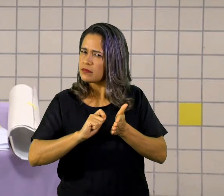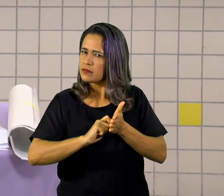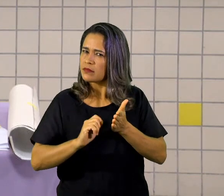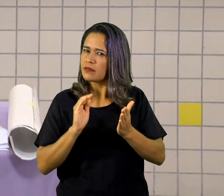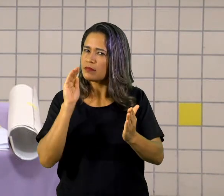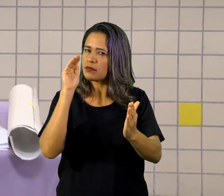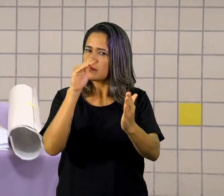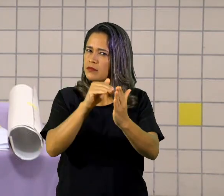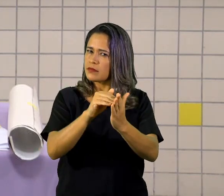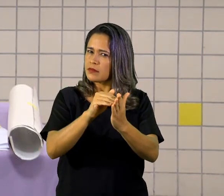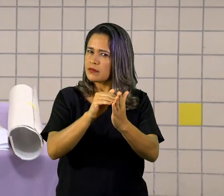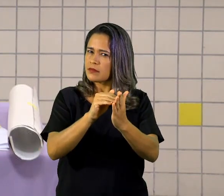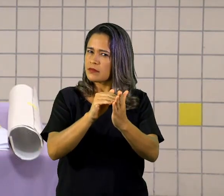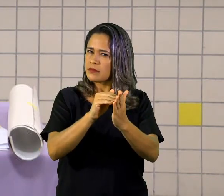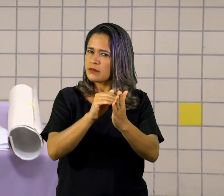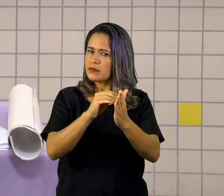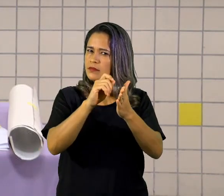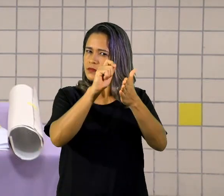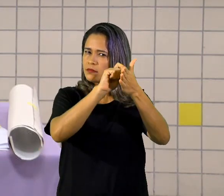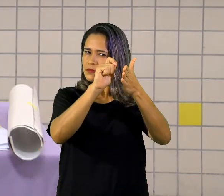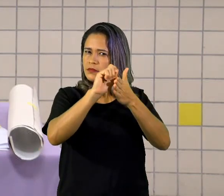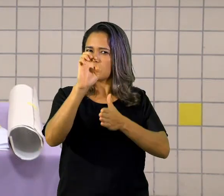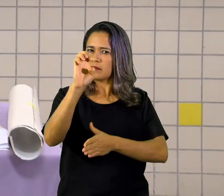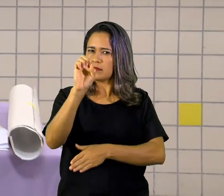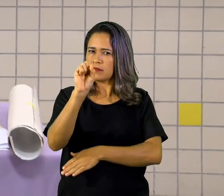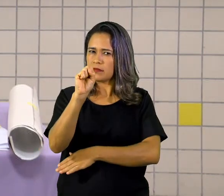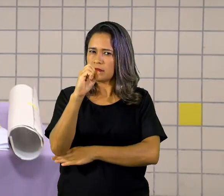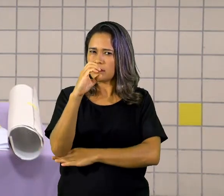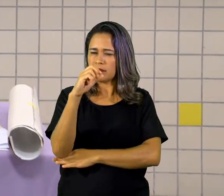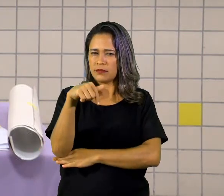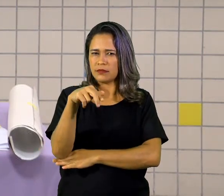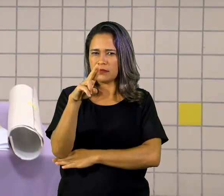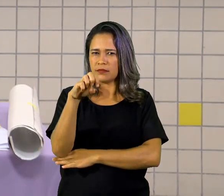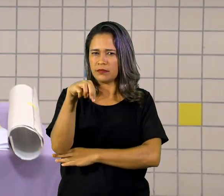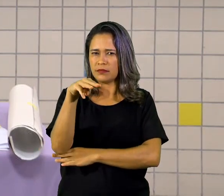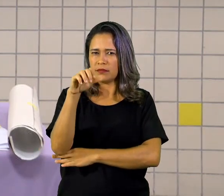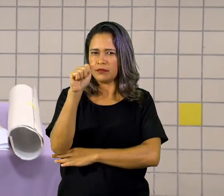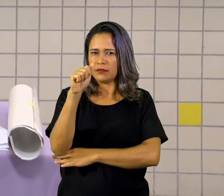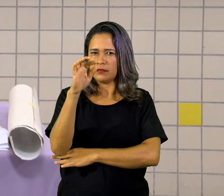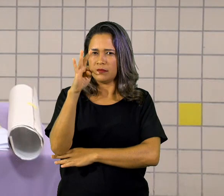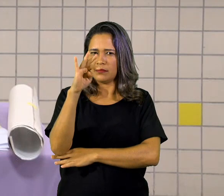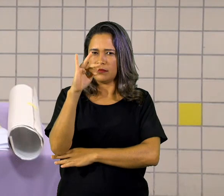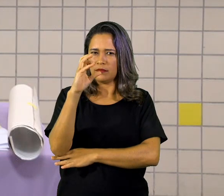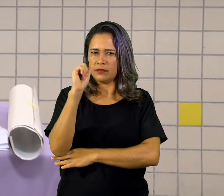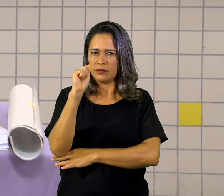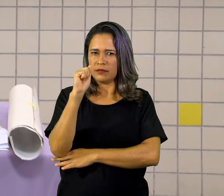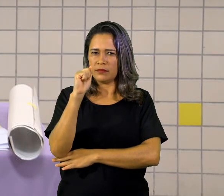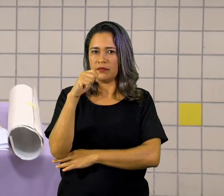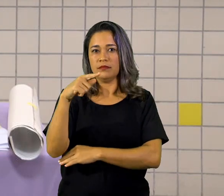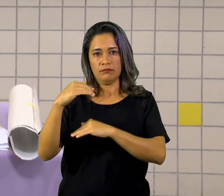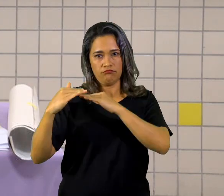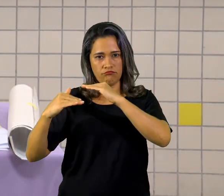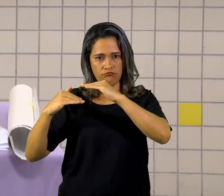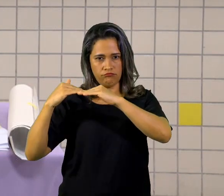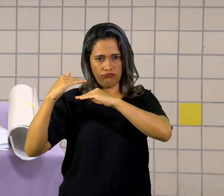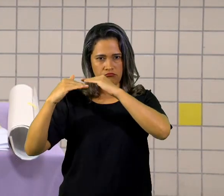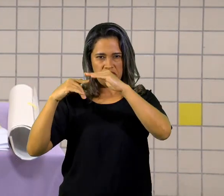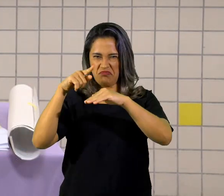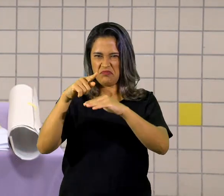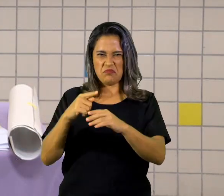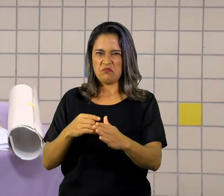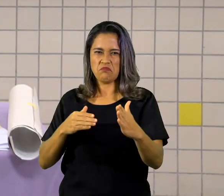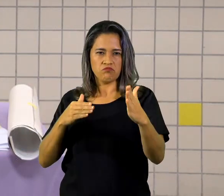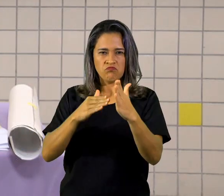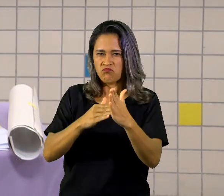Então, é importante você valorizar esse desenvolvimento progressivo. Por isso, você não deve condicionar